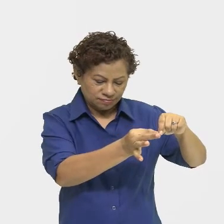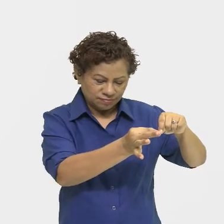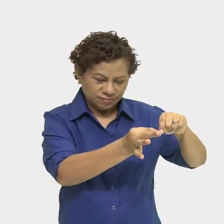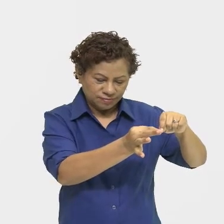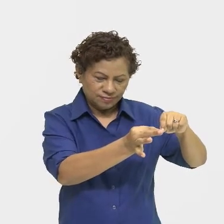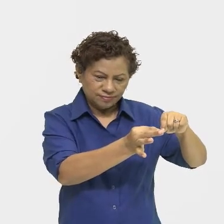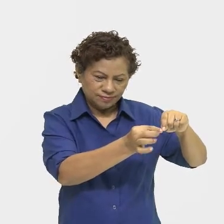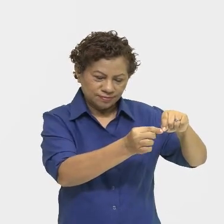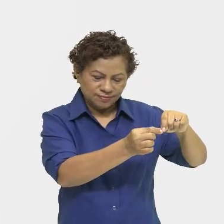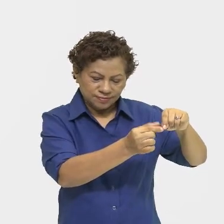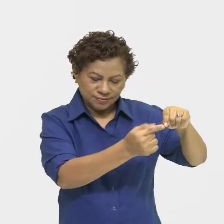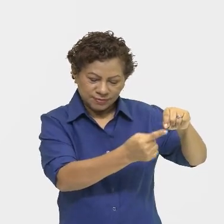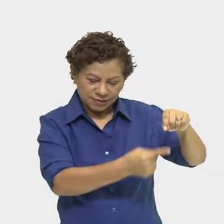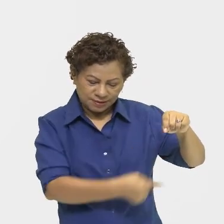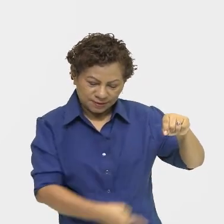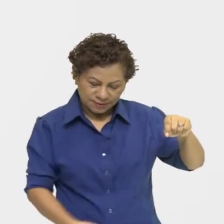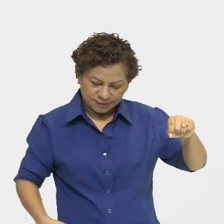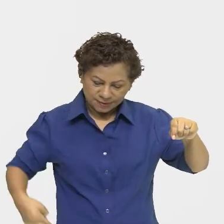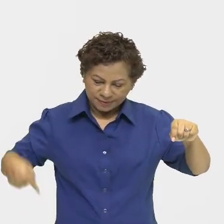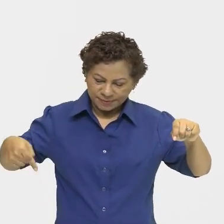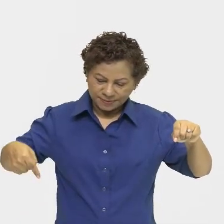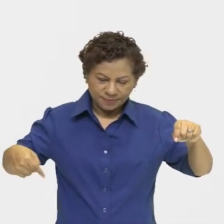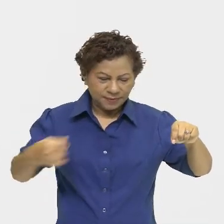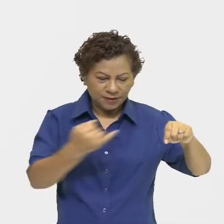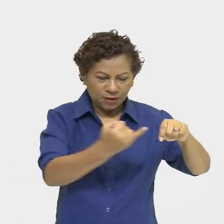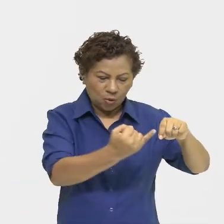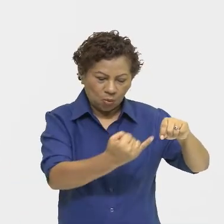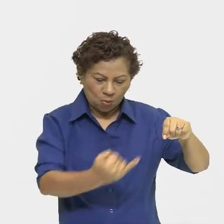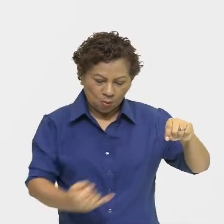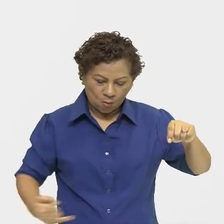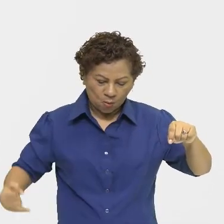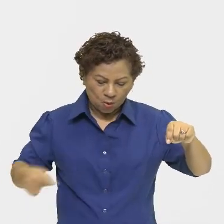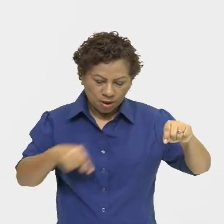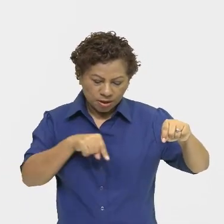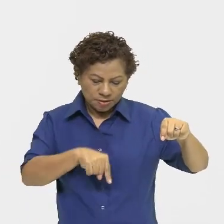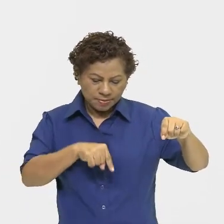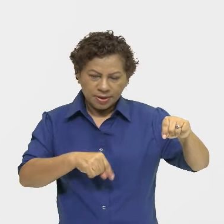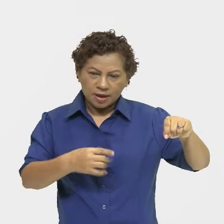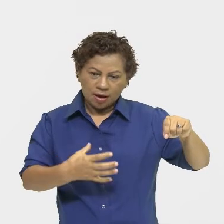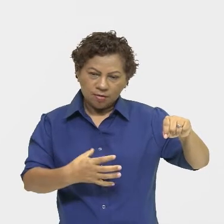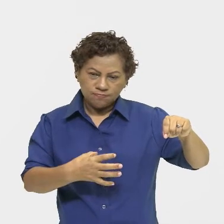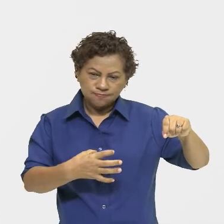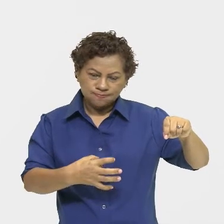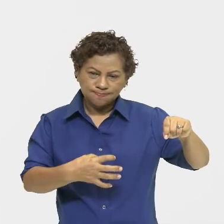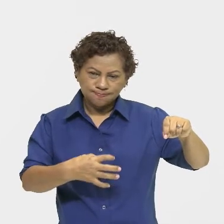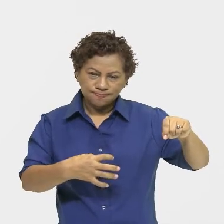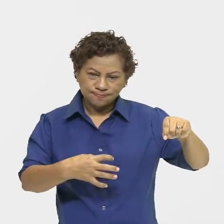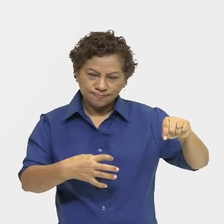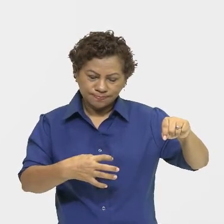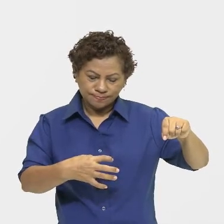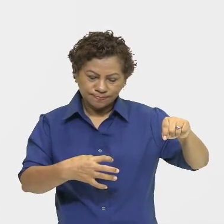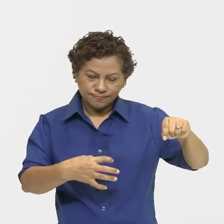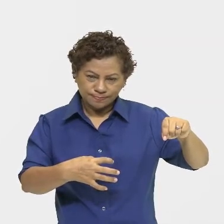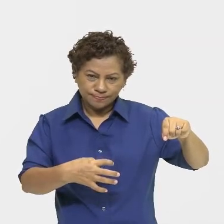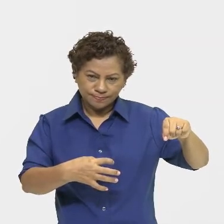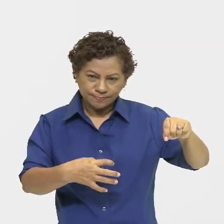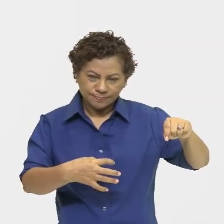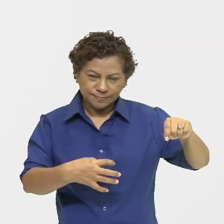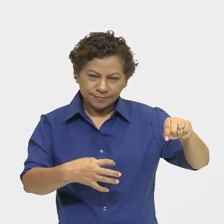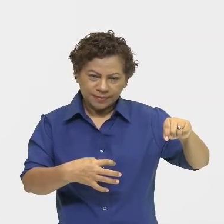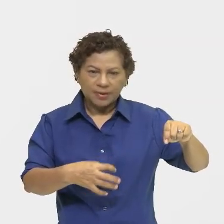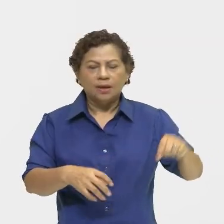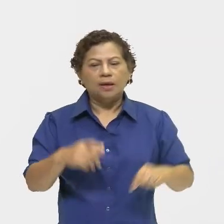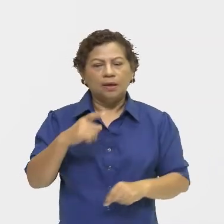Em uma das extremidades do arco é fixada uma cabaça, que funciona como uma caixa de ressonância. Para